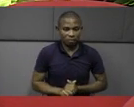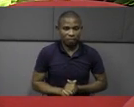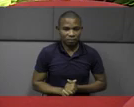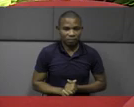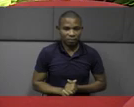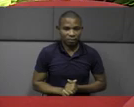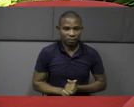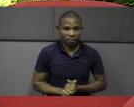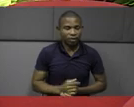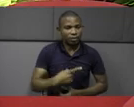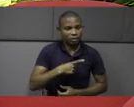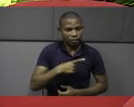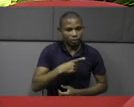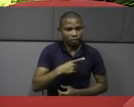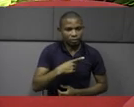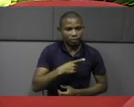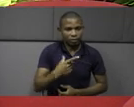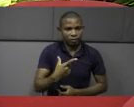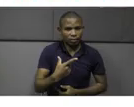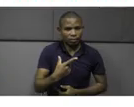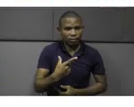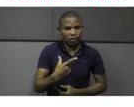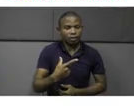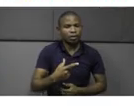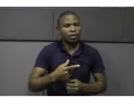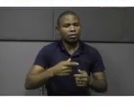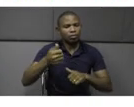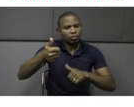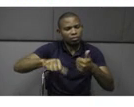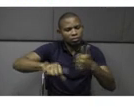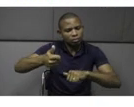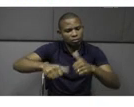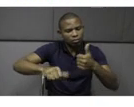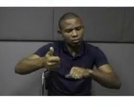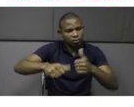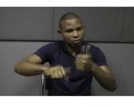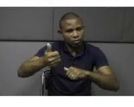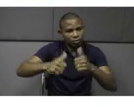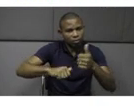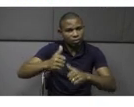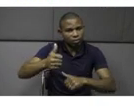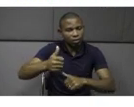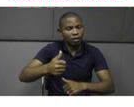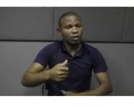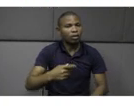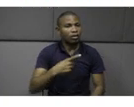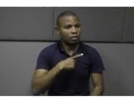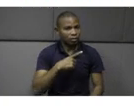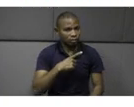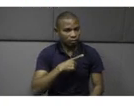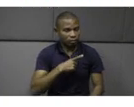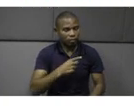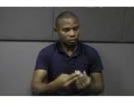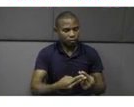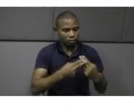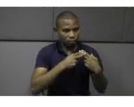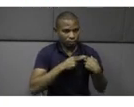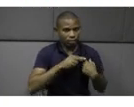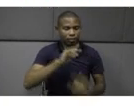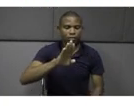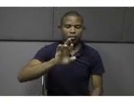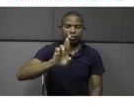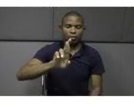um balanço crítico da nossa experiência recente foi uma tarefa é uma tarefa ainda do br cidade é